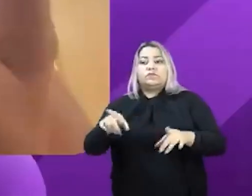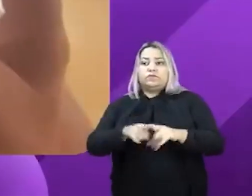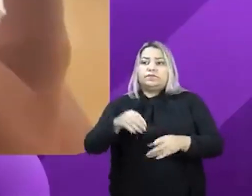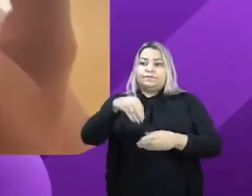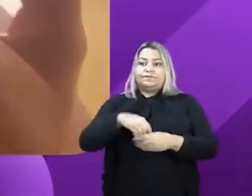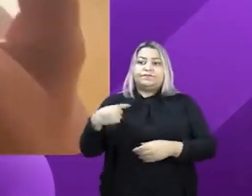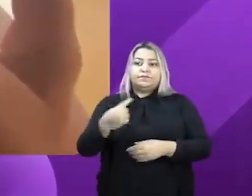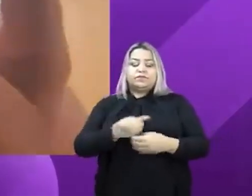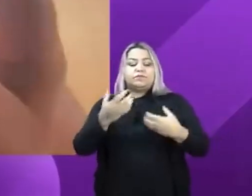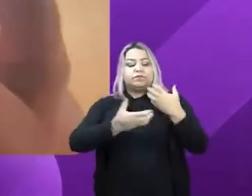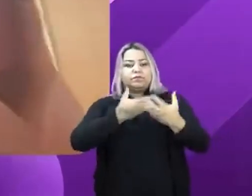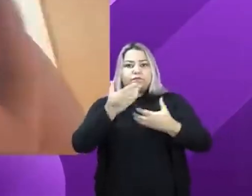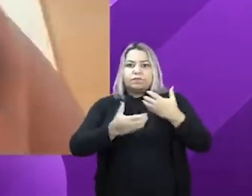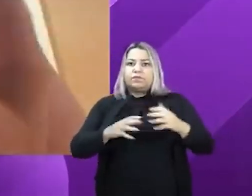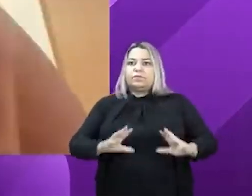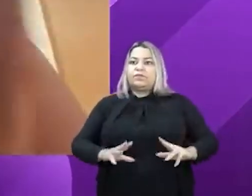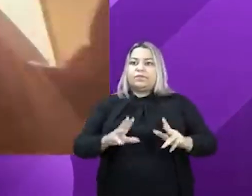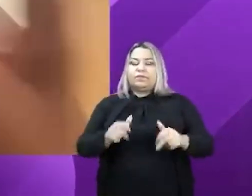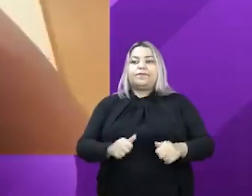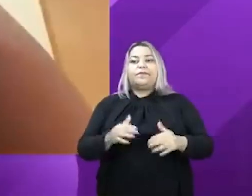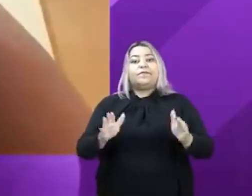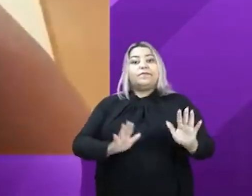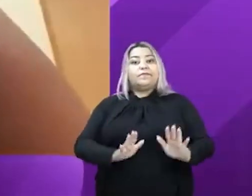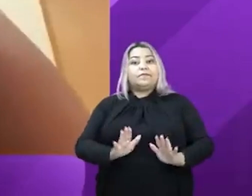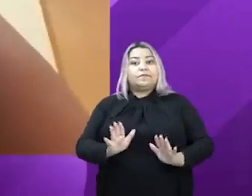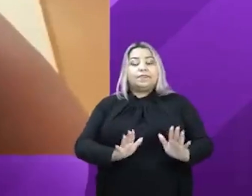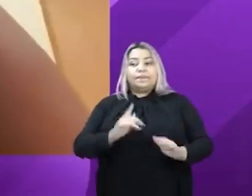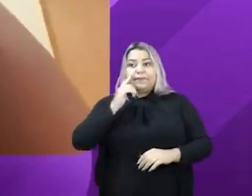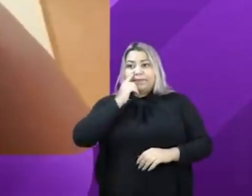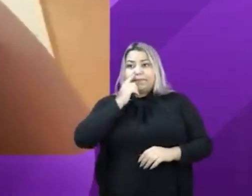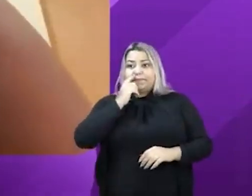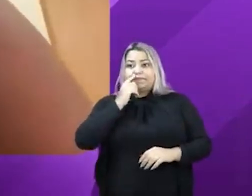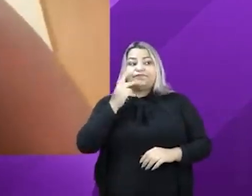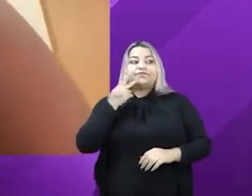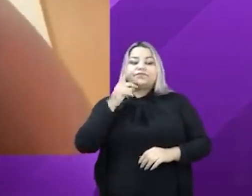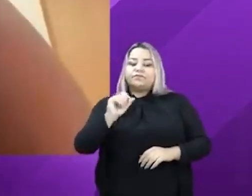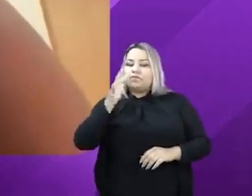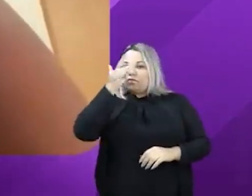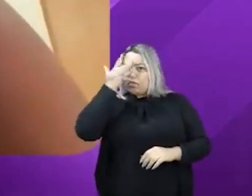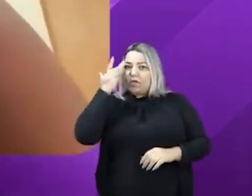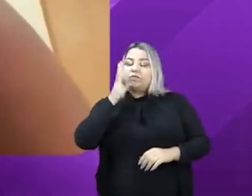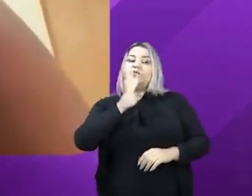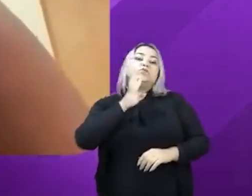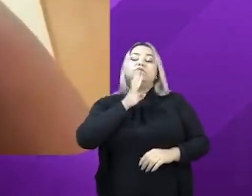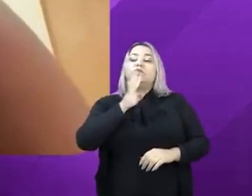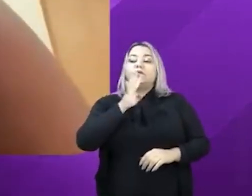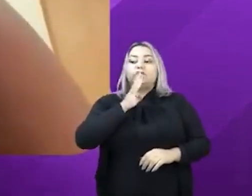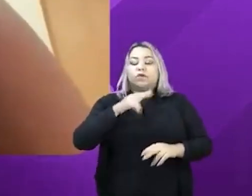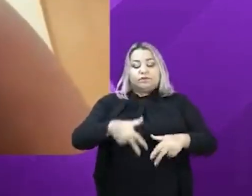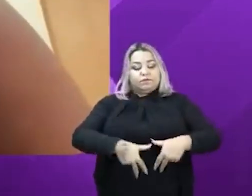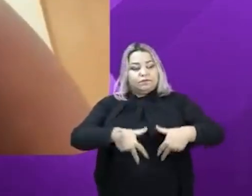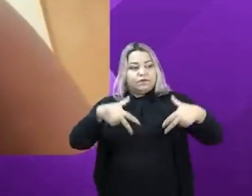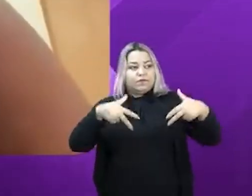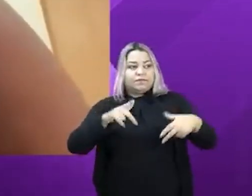nossas músicas nessa série e tal, e dá visibilidade, para que as pessoas conheçam que o hip hop